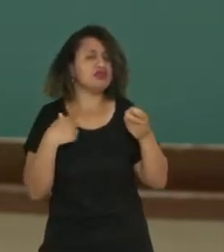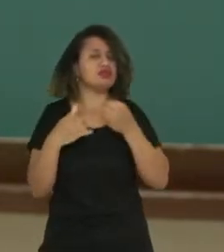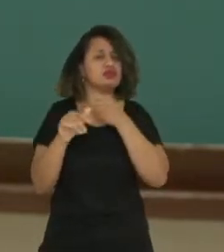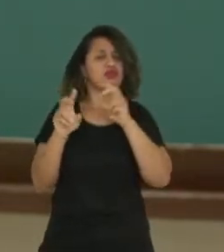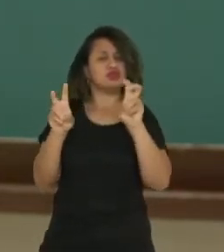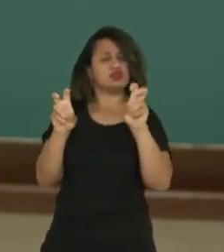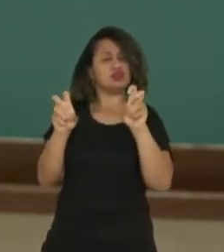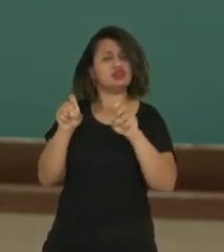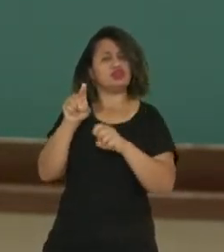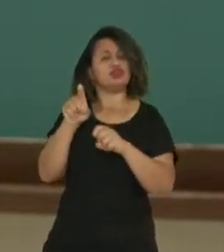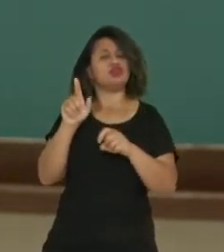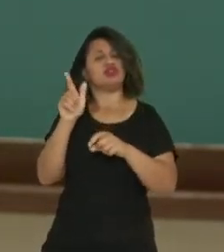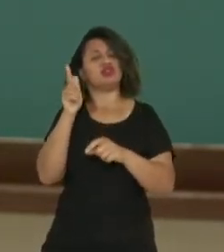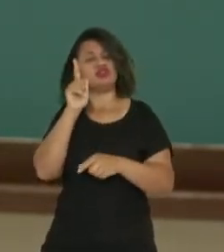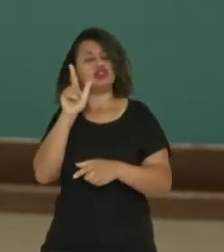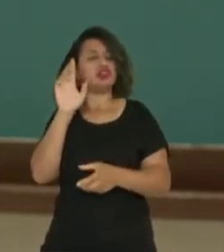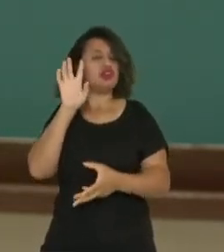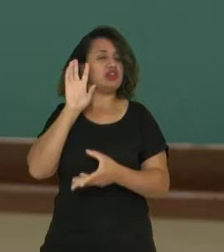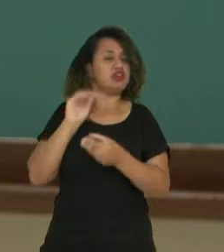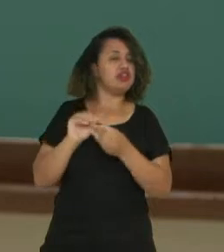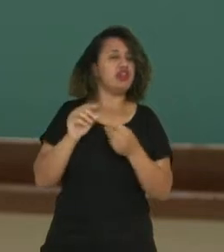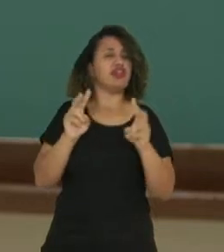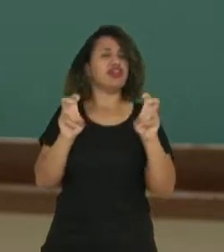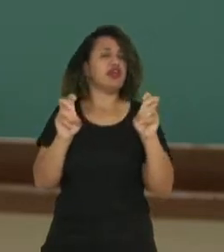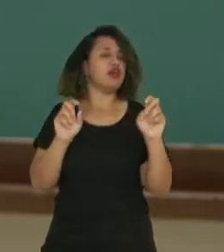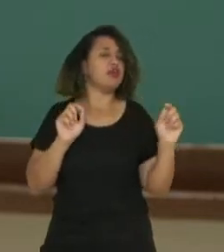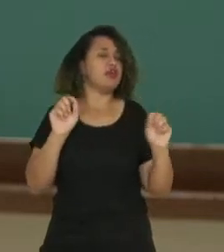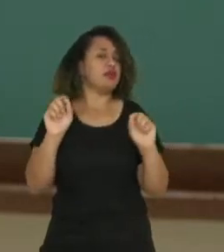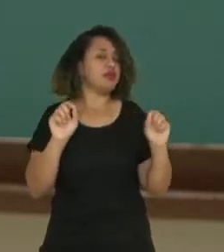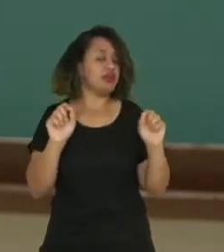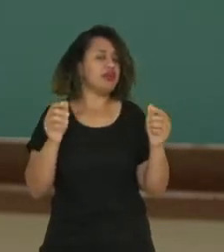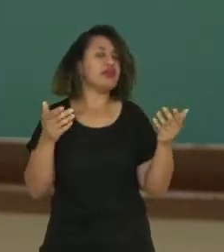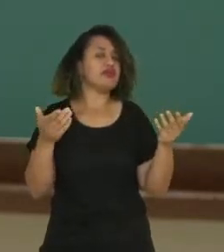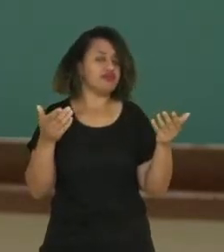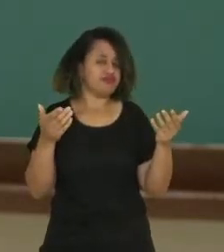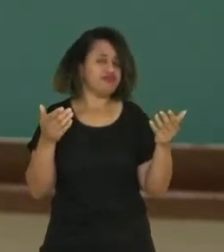você já sabe de que assunto ela vai tratar?